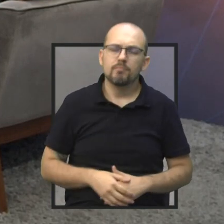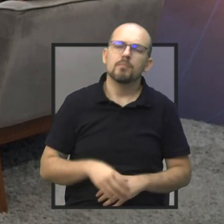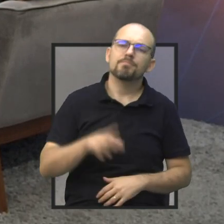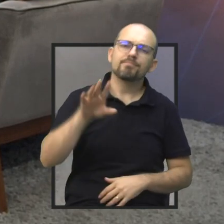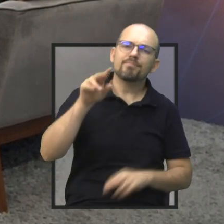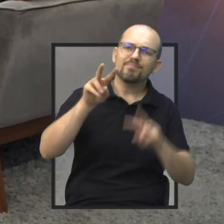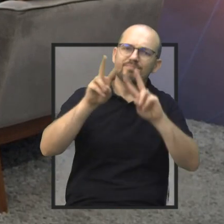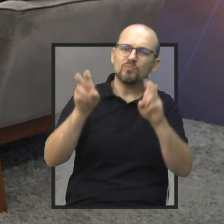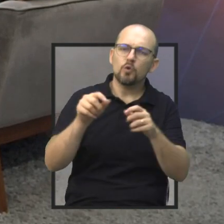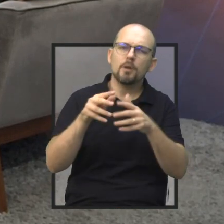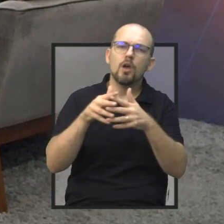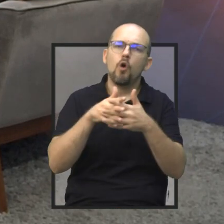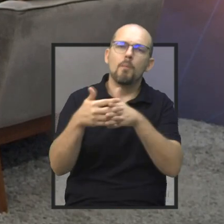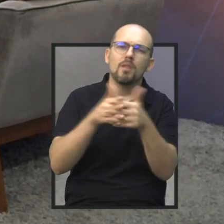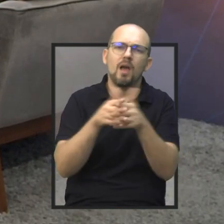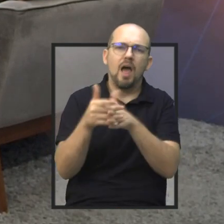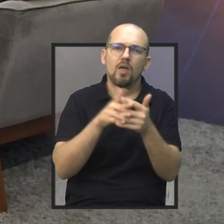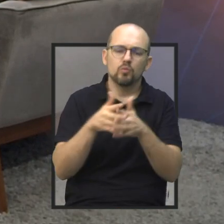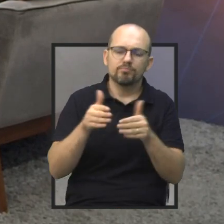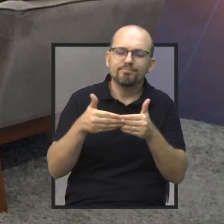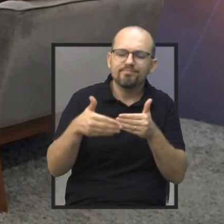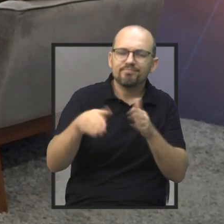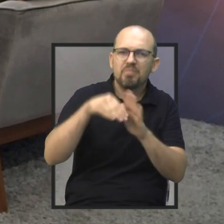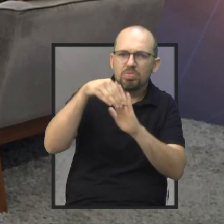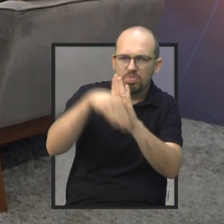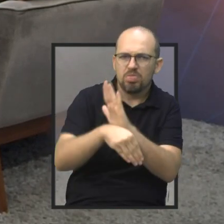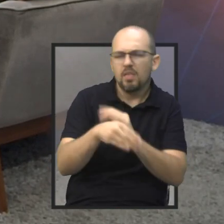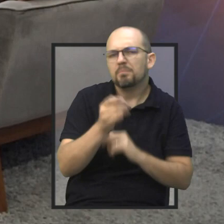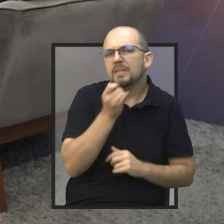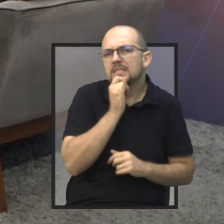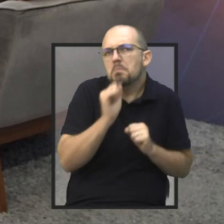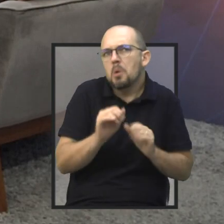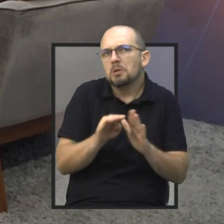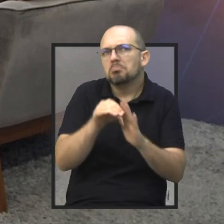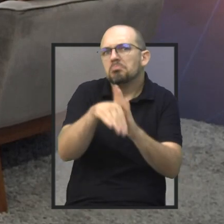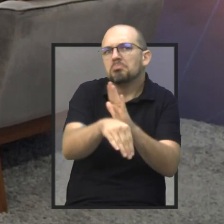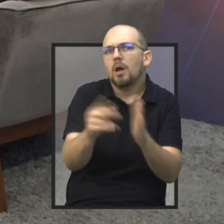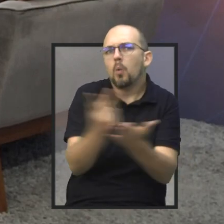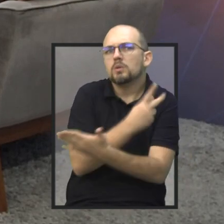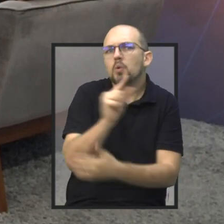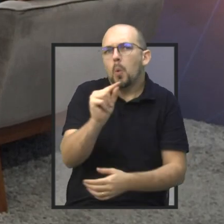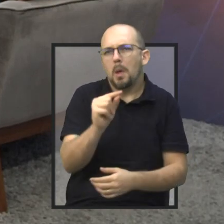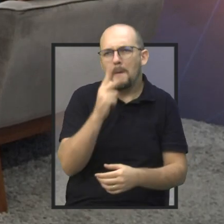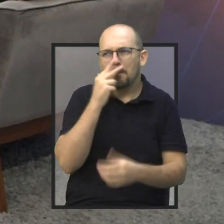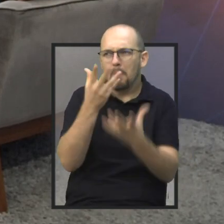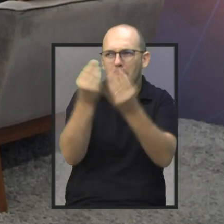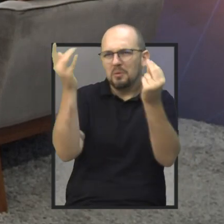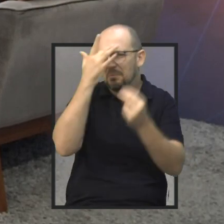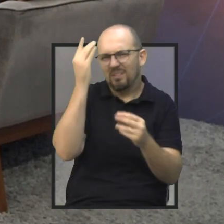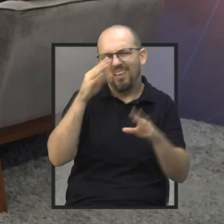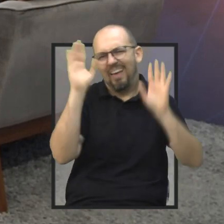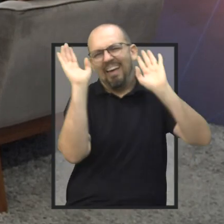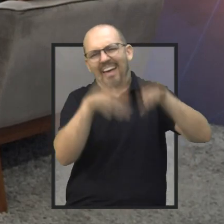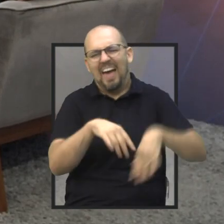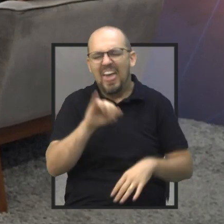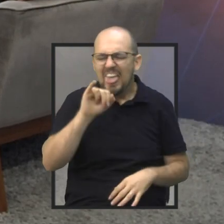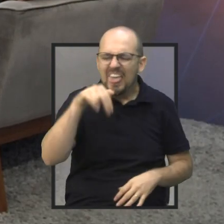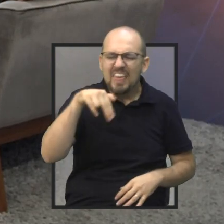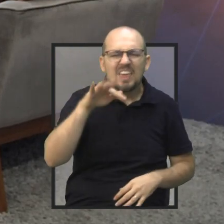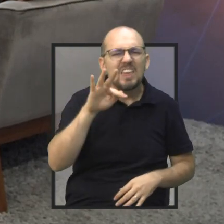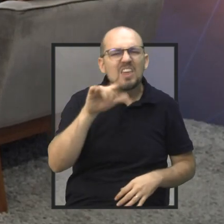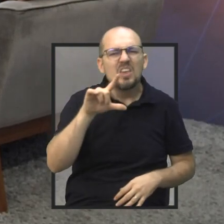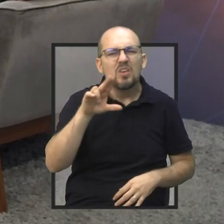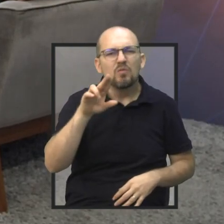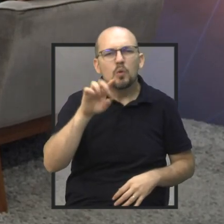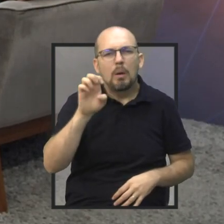complicações, né, que a influenza, por exemplo, pode trazer, quais que são as principais sequelas? Porque muita gente parece que não leva a sério a influenza, né? Fala, é só uma